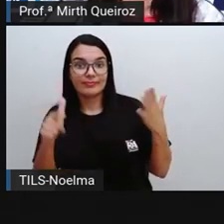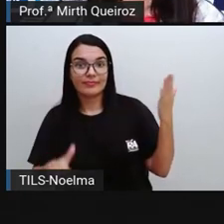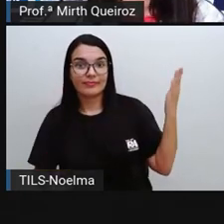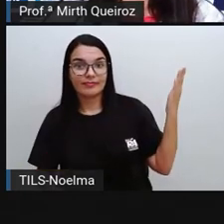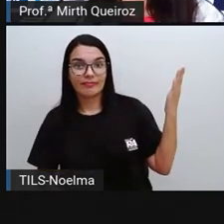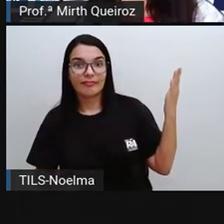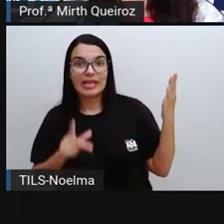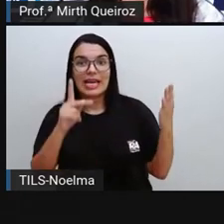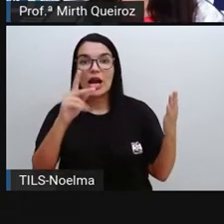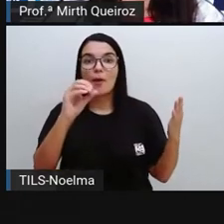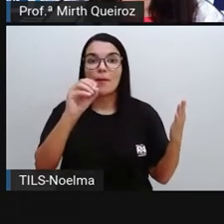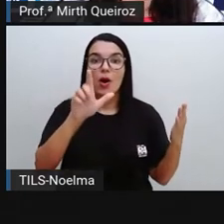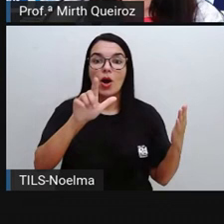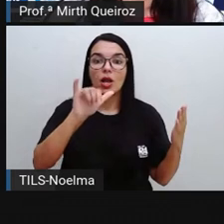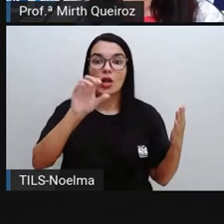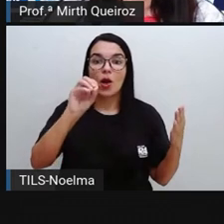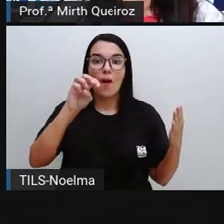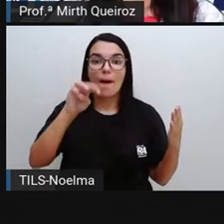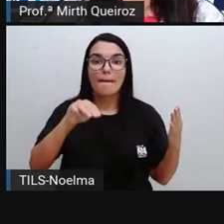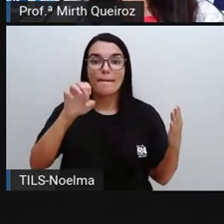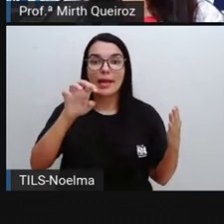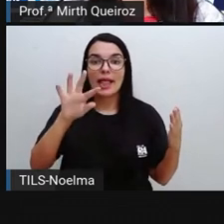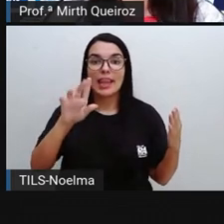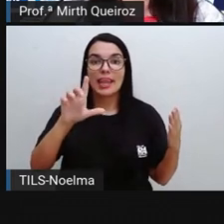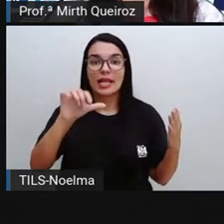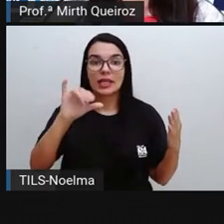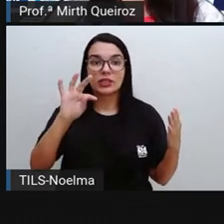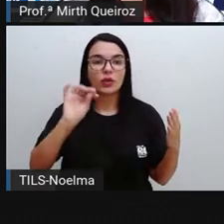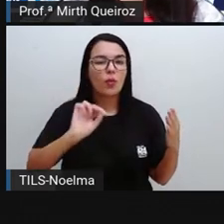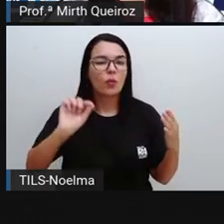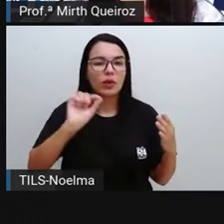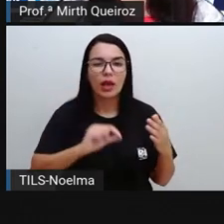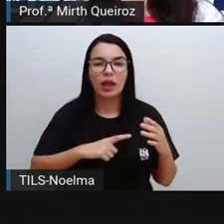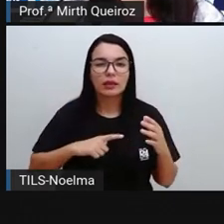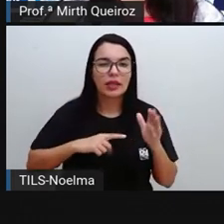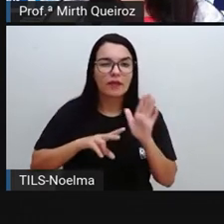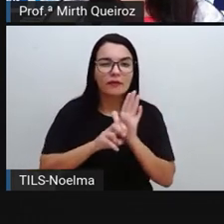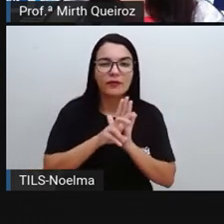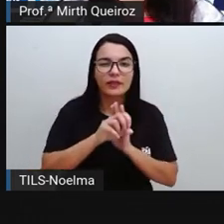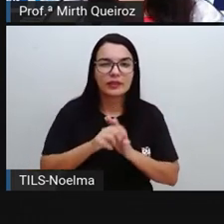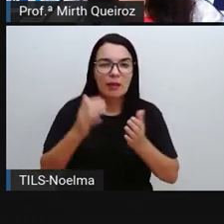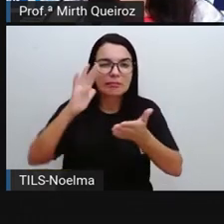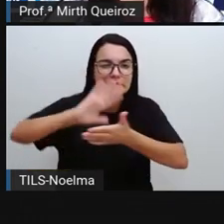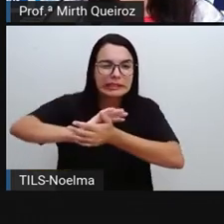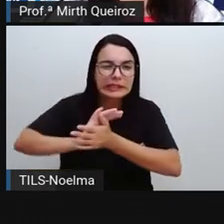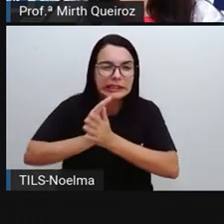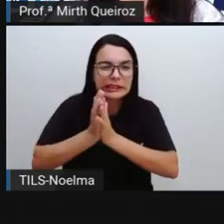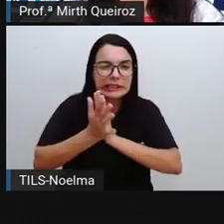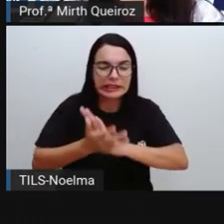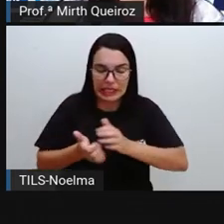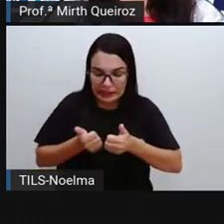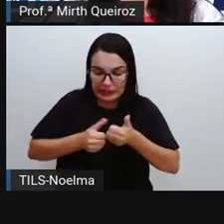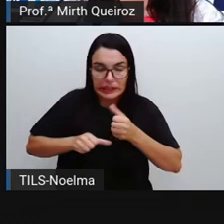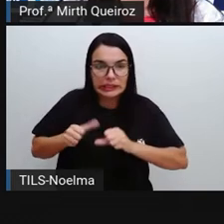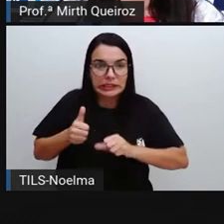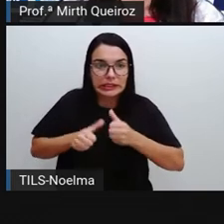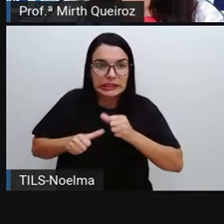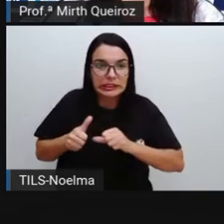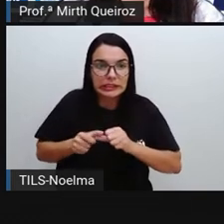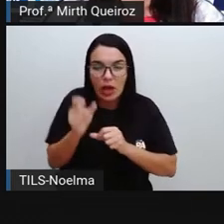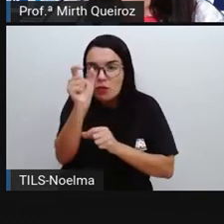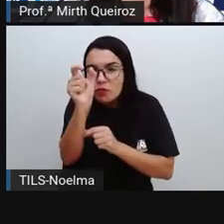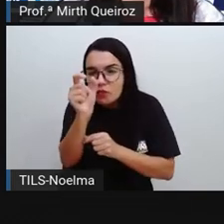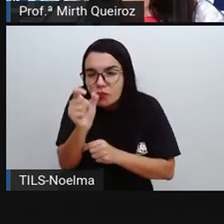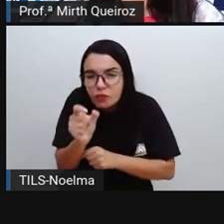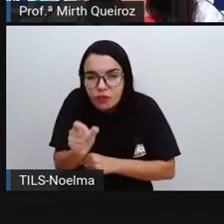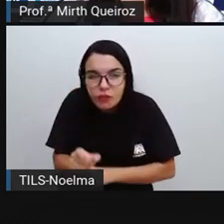virais? Nós temos a poliomielite, que é um polivírus, ele destrói as células nervosas da medula espinal, né? E ele pode